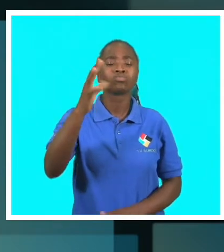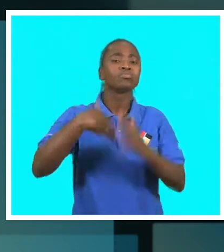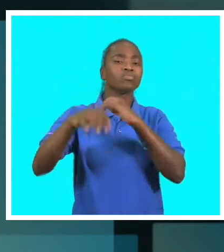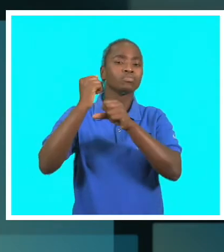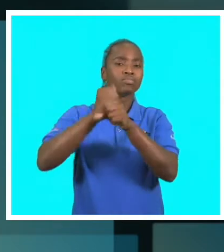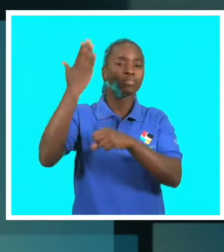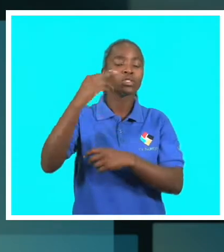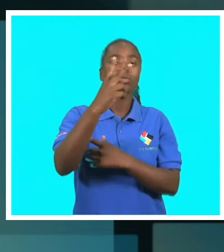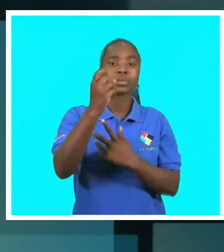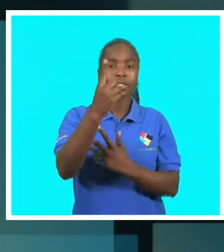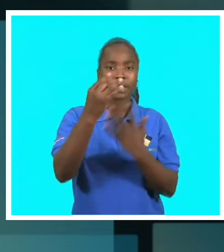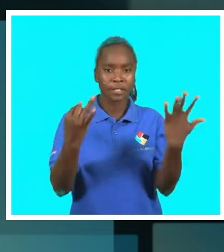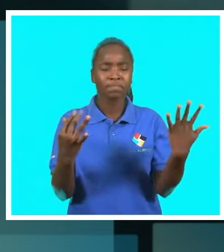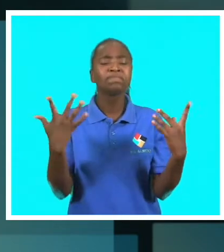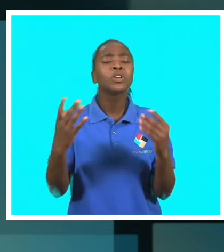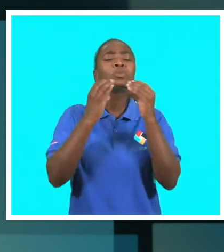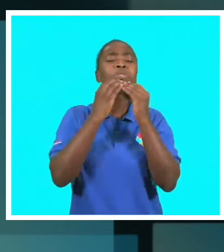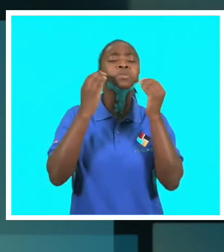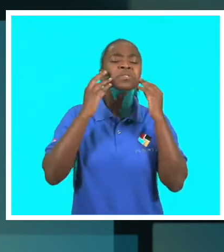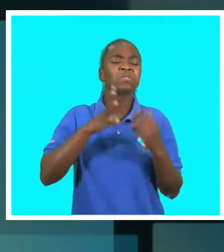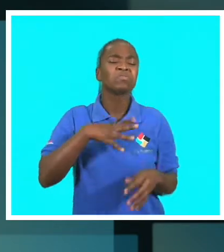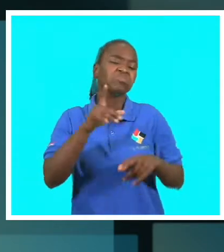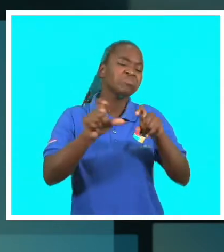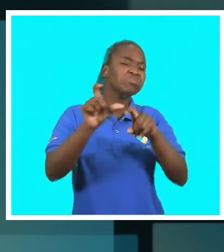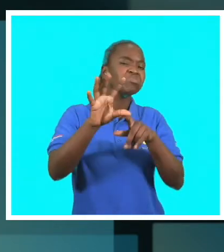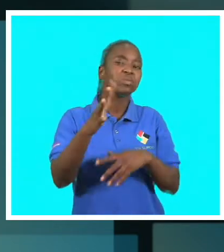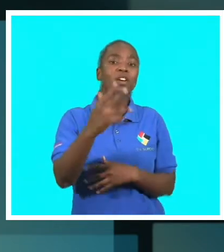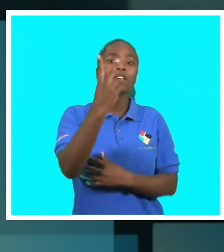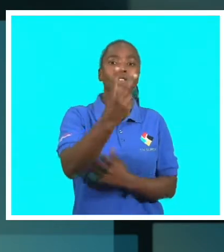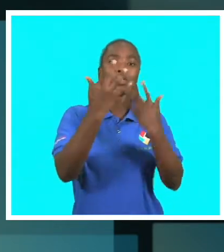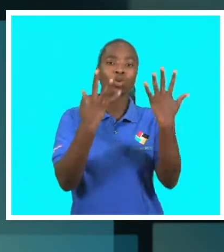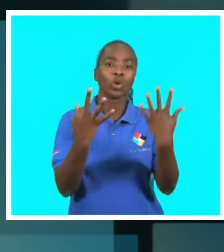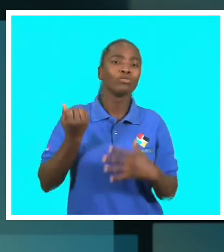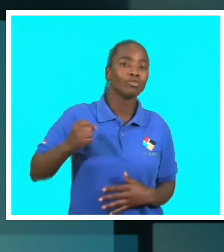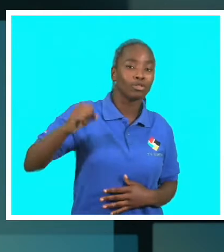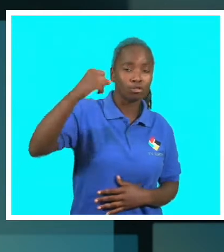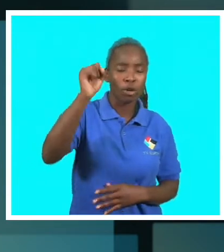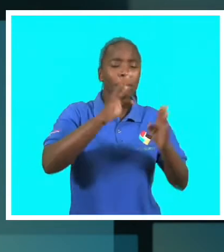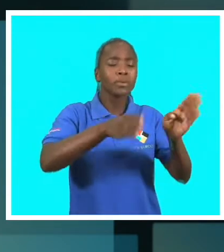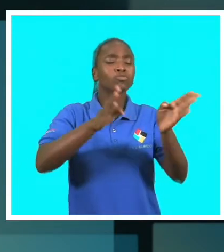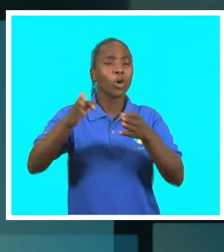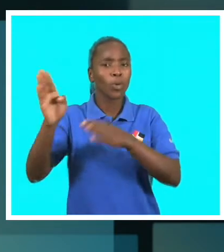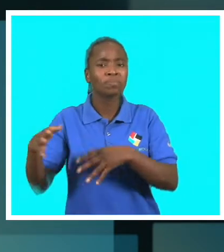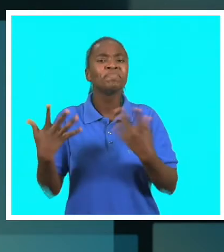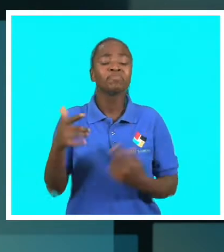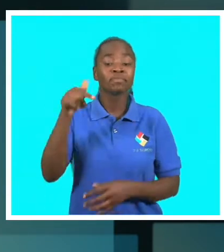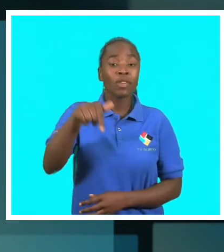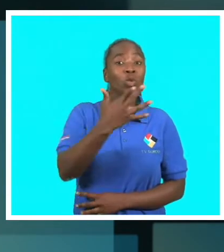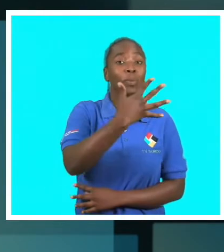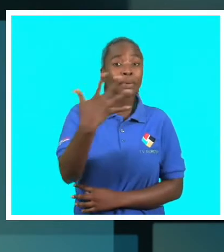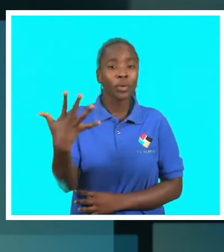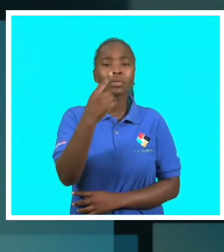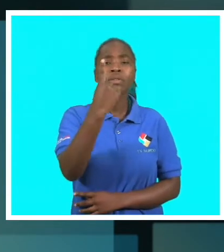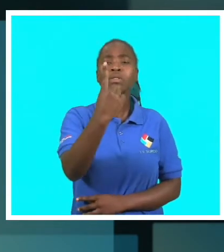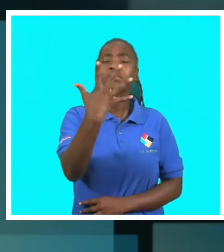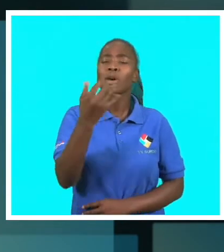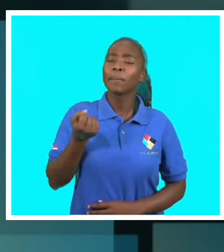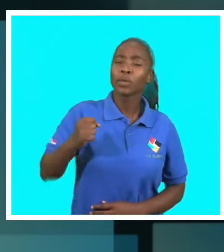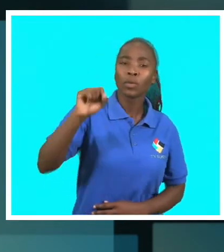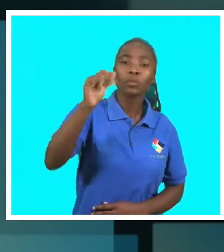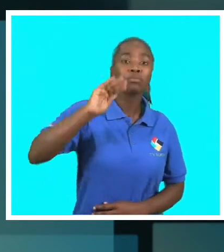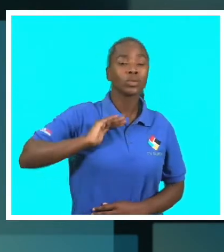Censo 2017, existem em Moçambique cerca de 28 milhões de habitantes. Deste número, pouco mais de